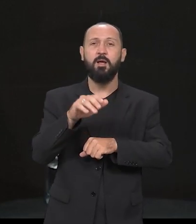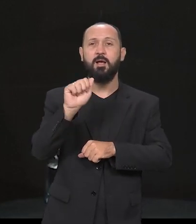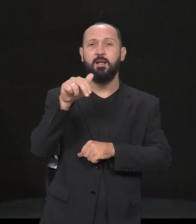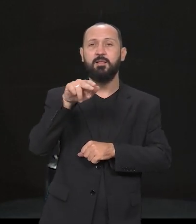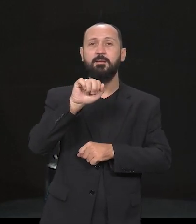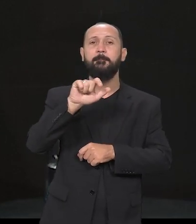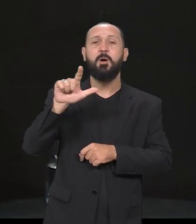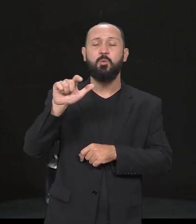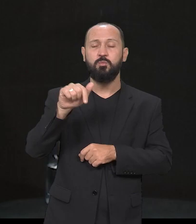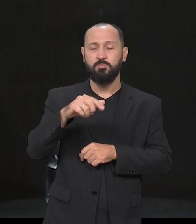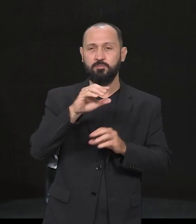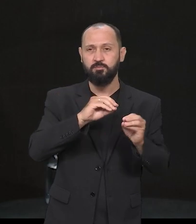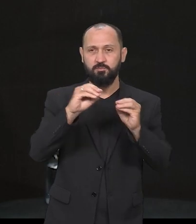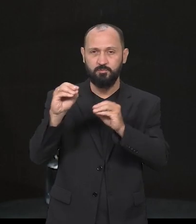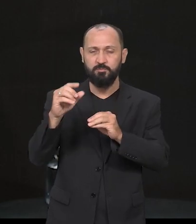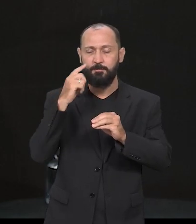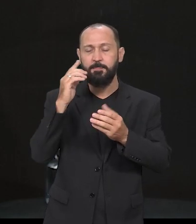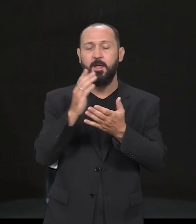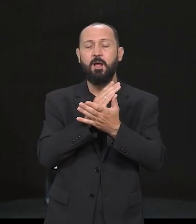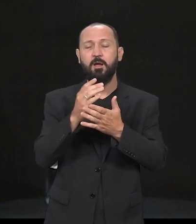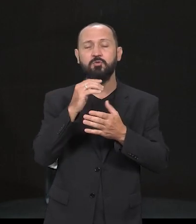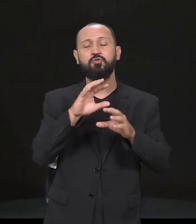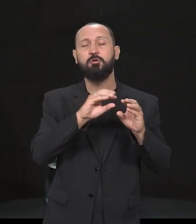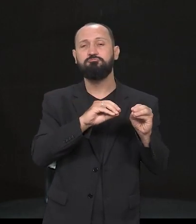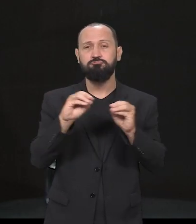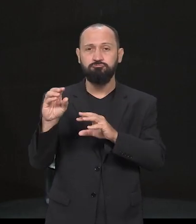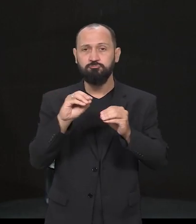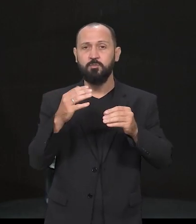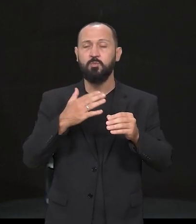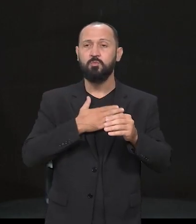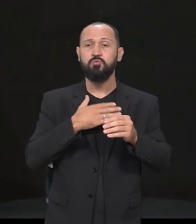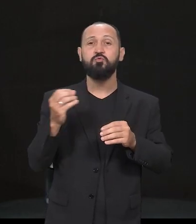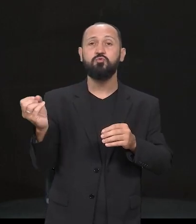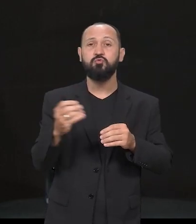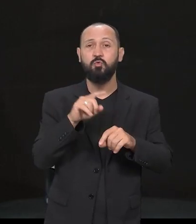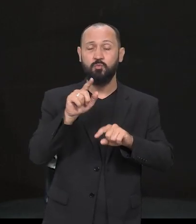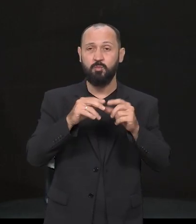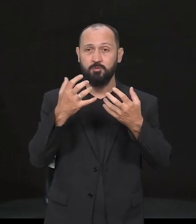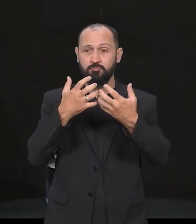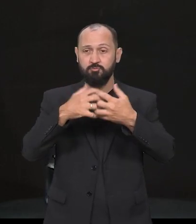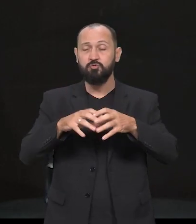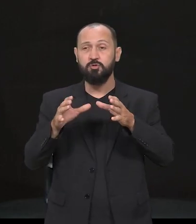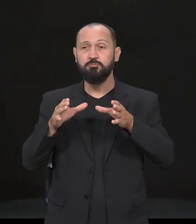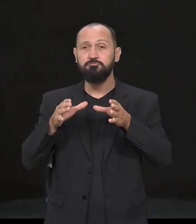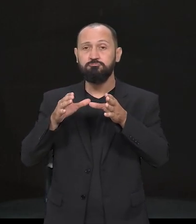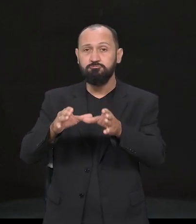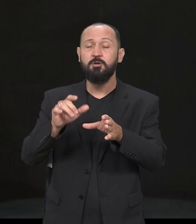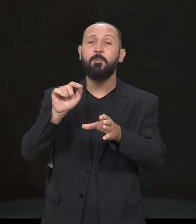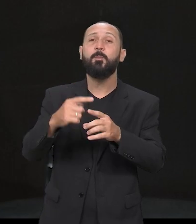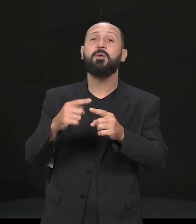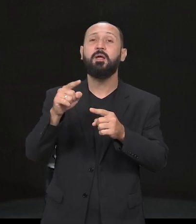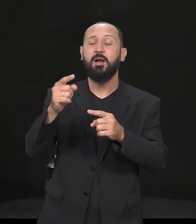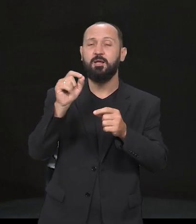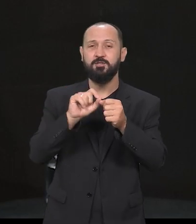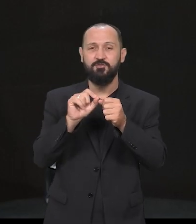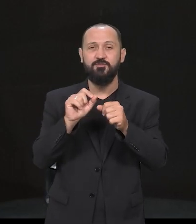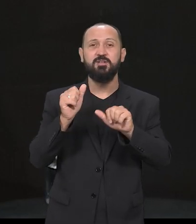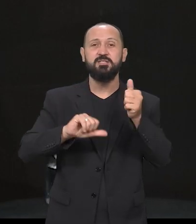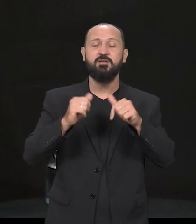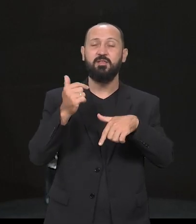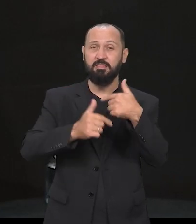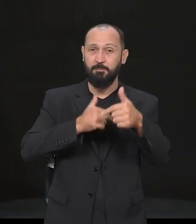de Toledo, né? Alguns núcleos já foram para lá. O nosso novo equipamento já está instalado lá, porque é lá que a gente